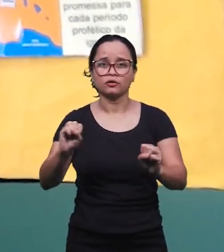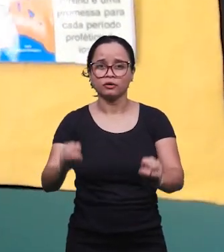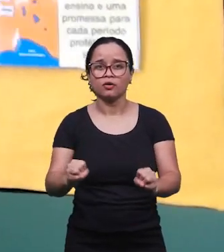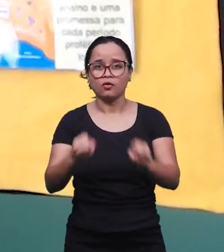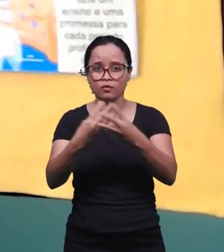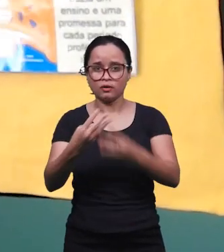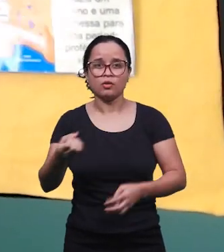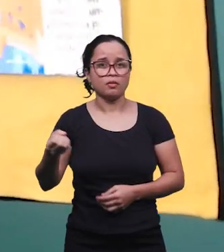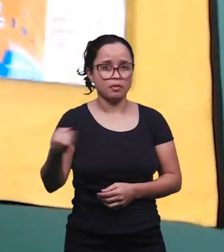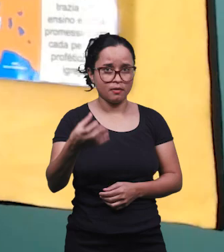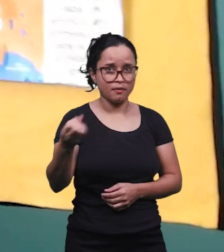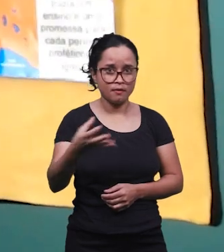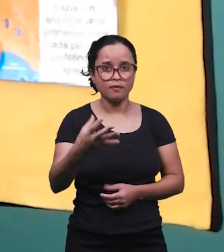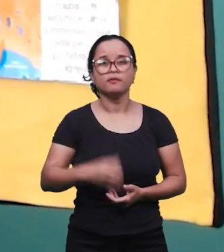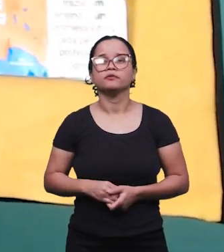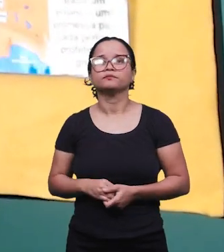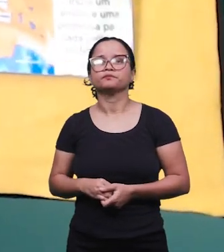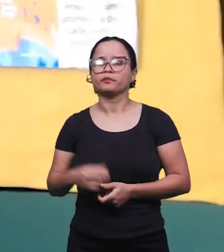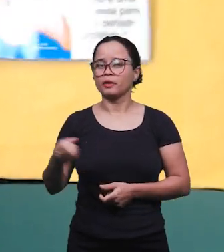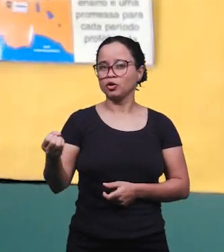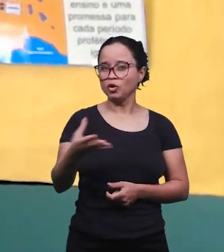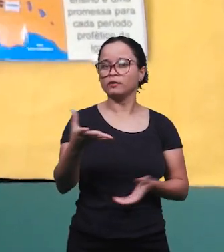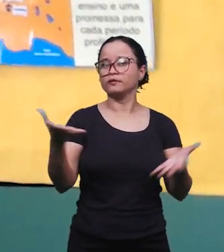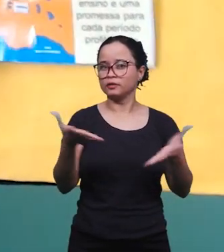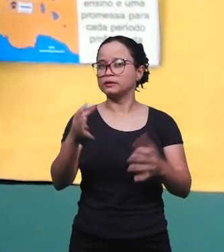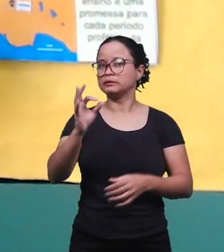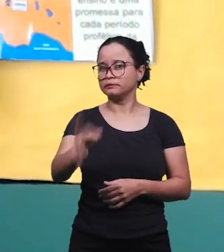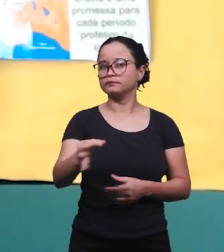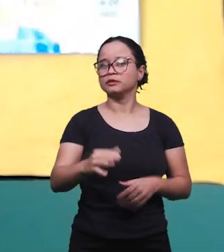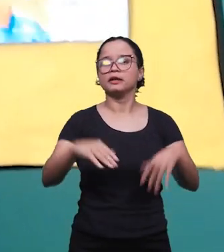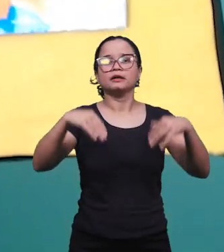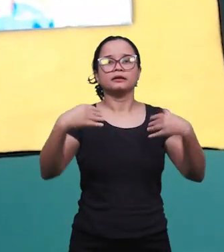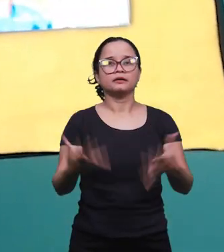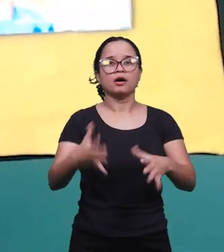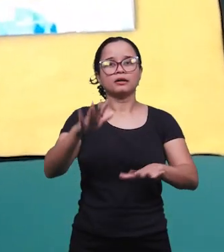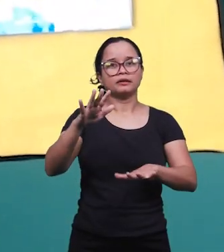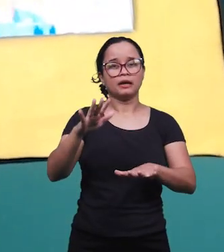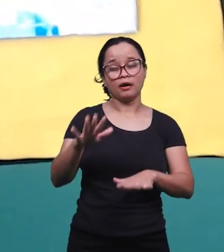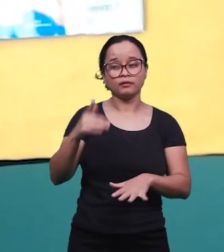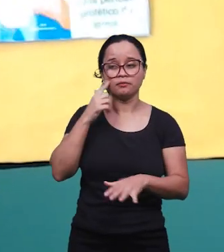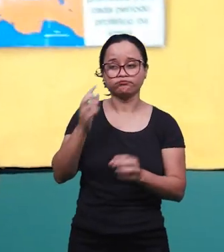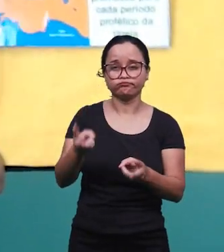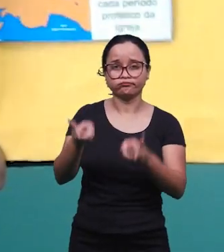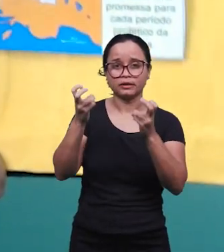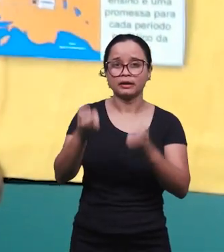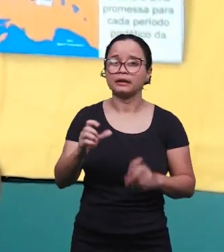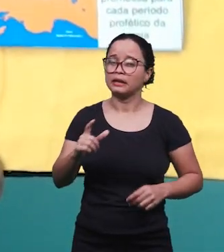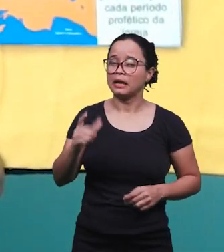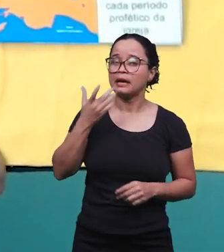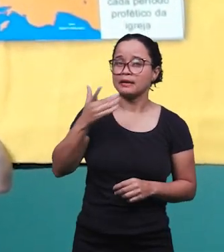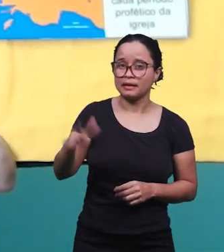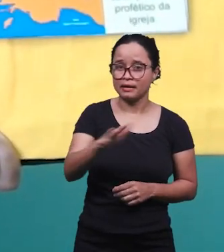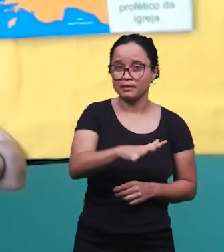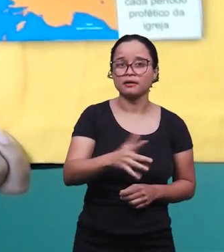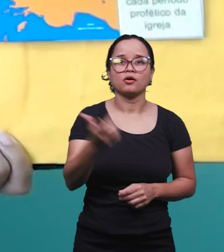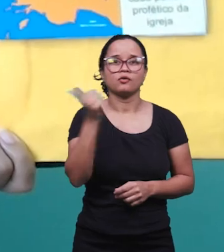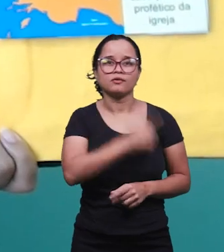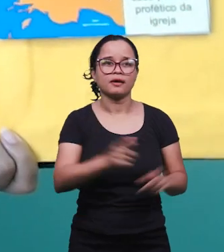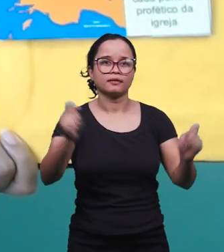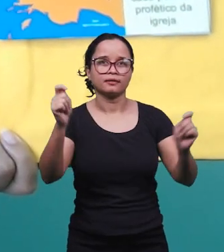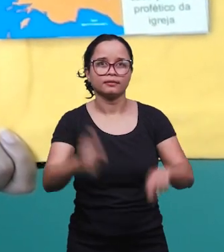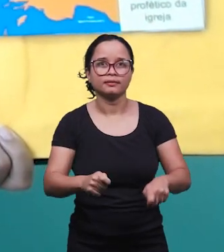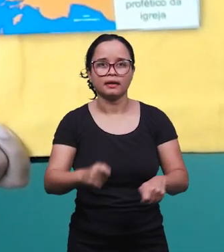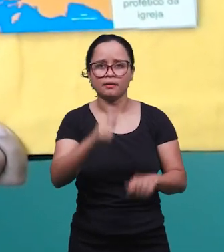novo slide, uma nova composição. Certo? Então vai depender muito. Tem crianças que nós vamos